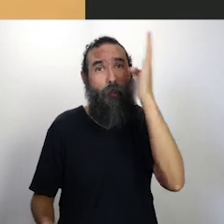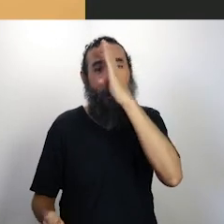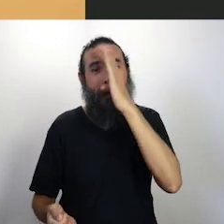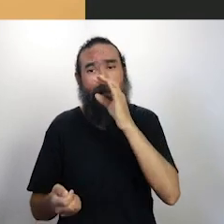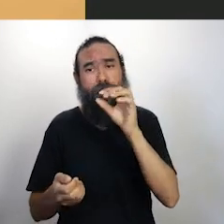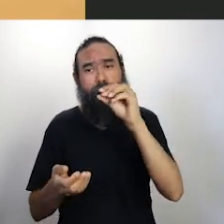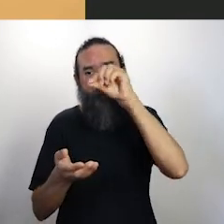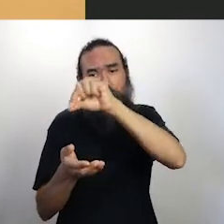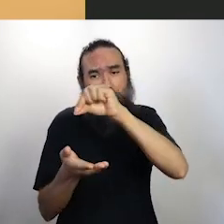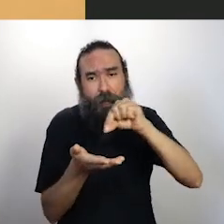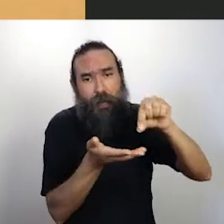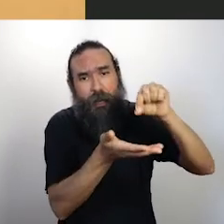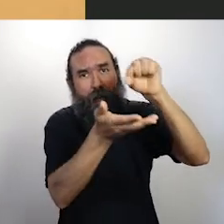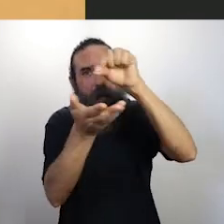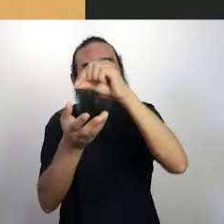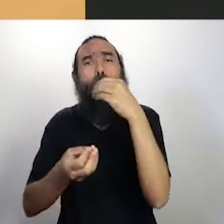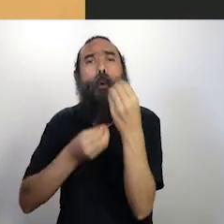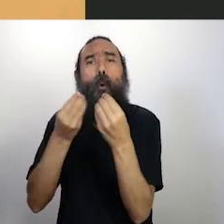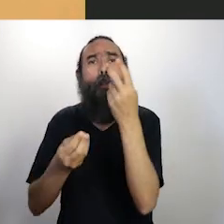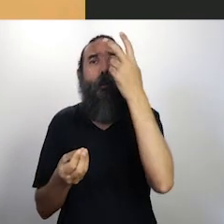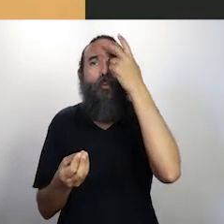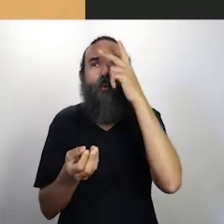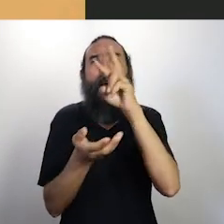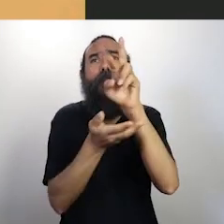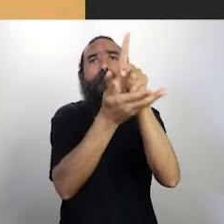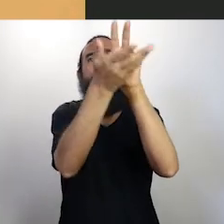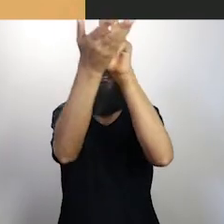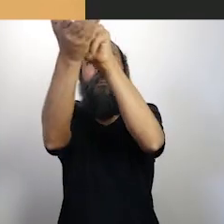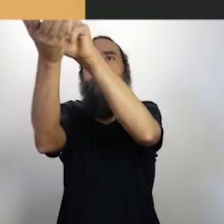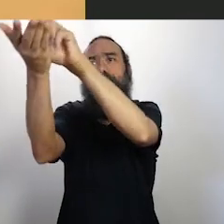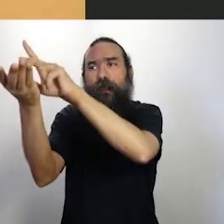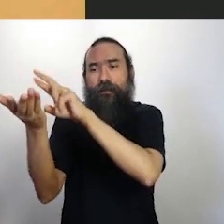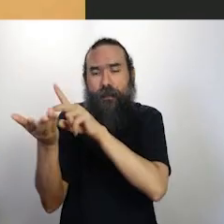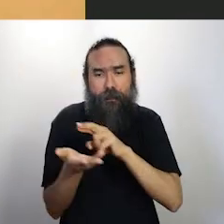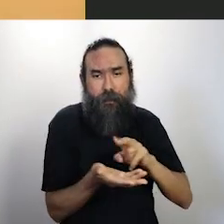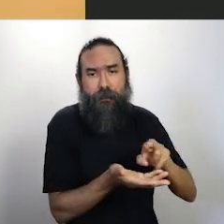territórios como a cultura se dá em cada área